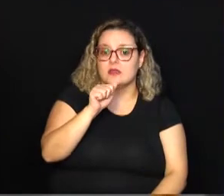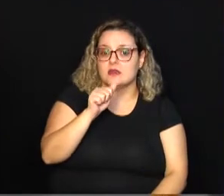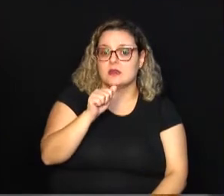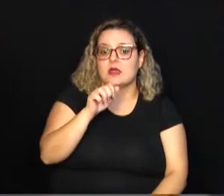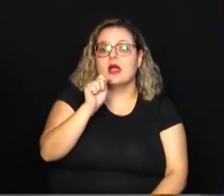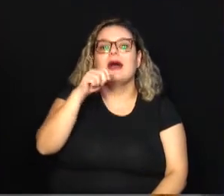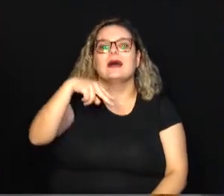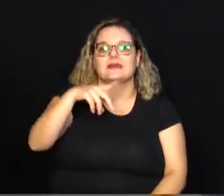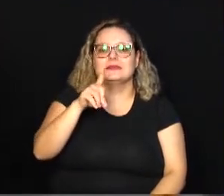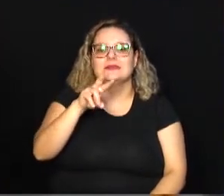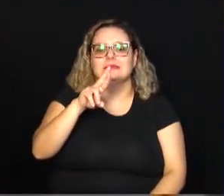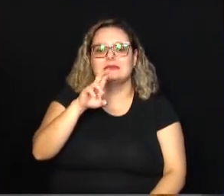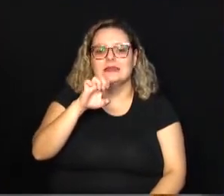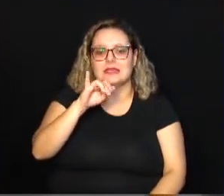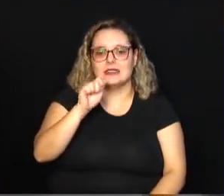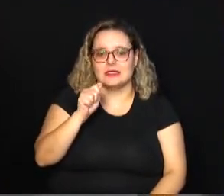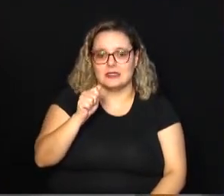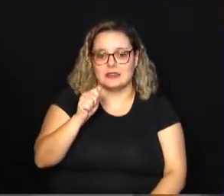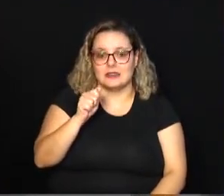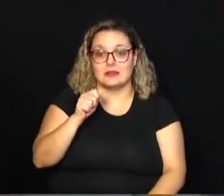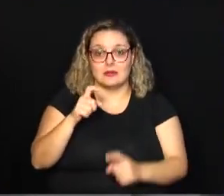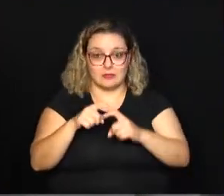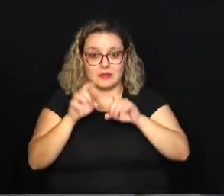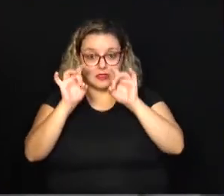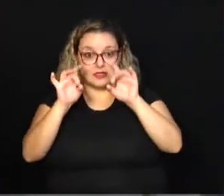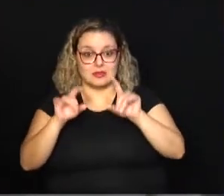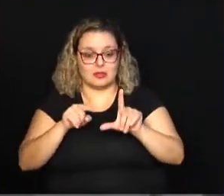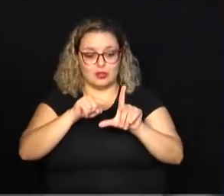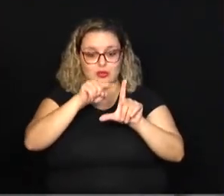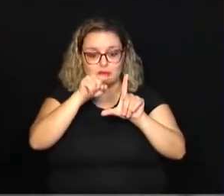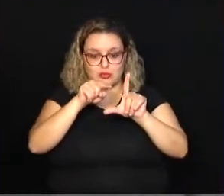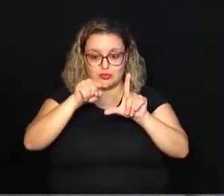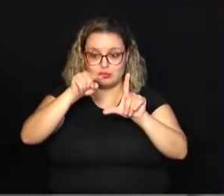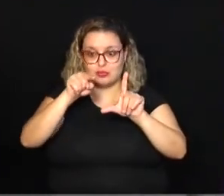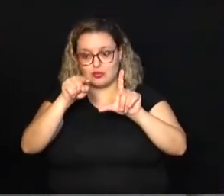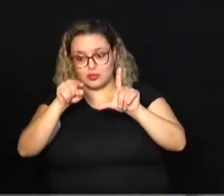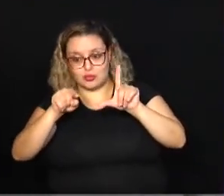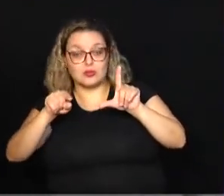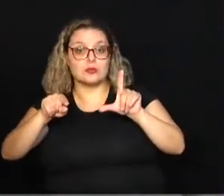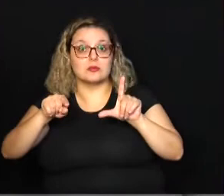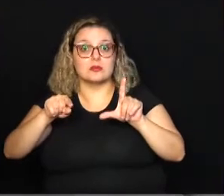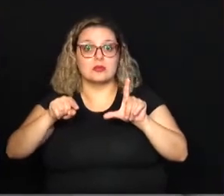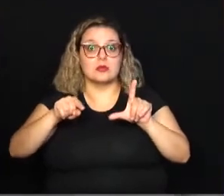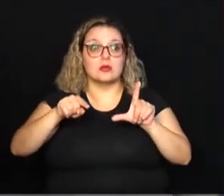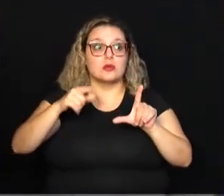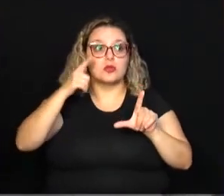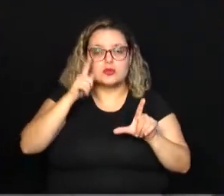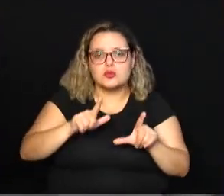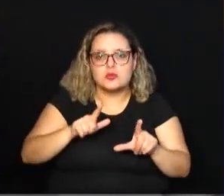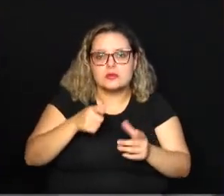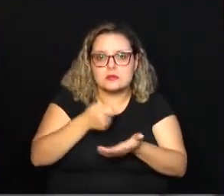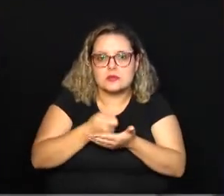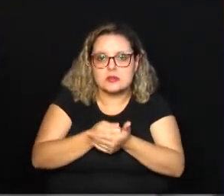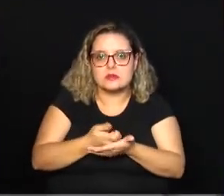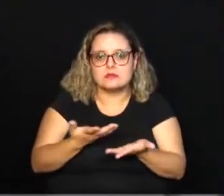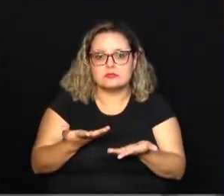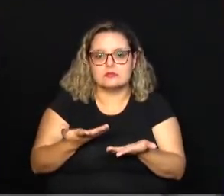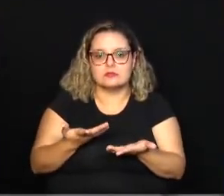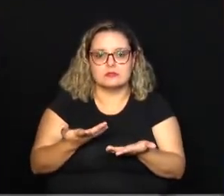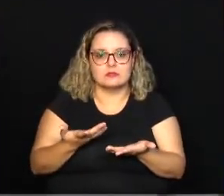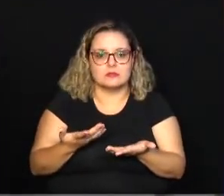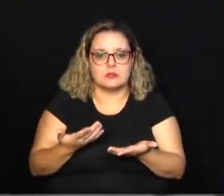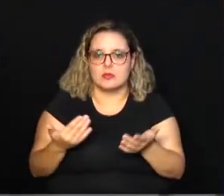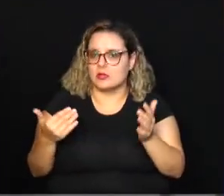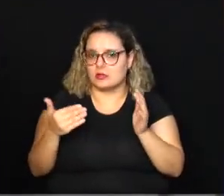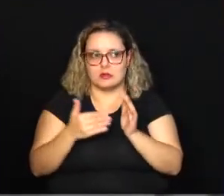nisso, infectologista, ela sabe a curva, exato, só que a gente consegue que se cumpra isso. Eu até agora